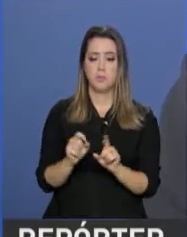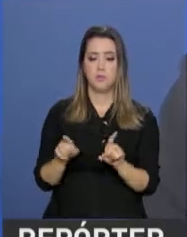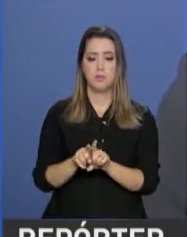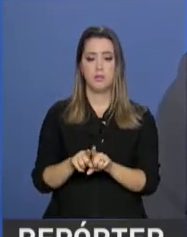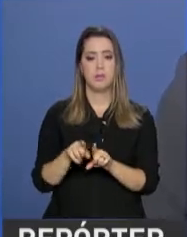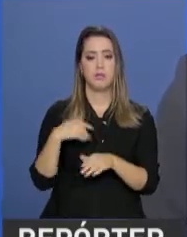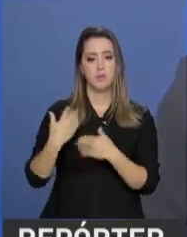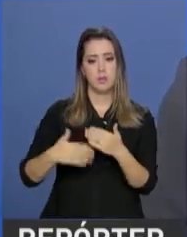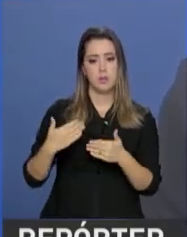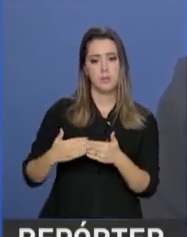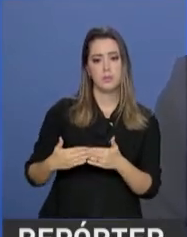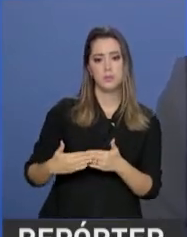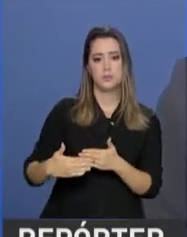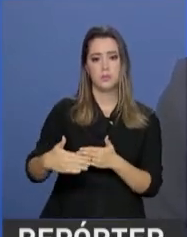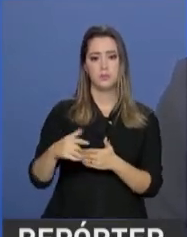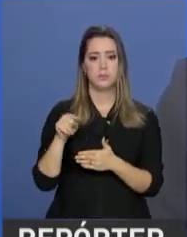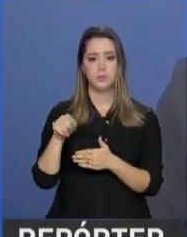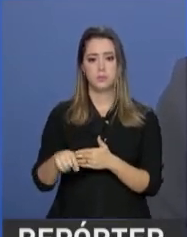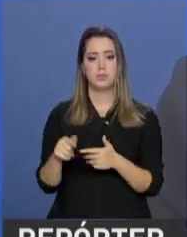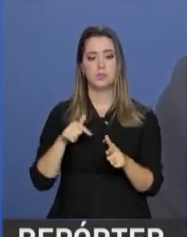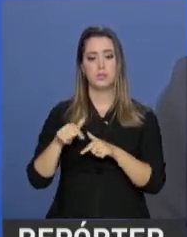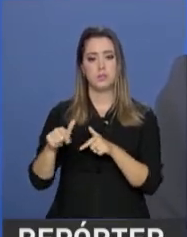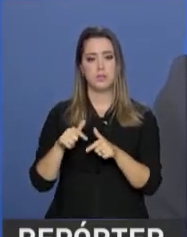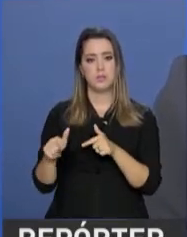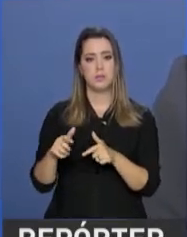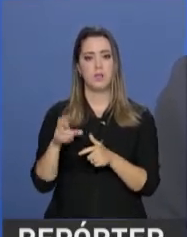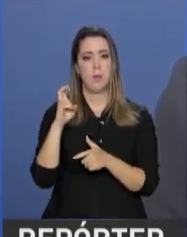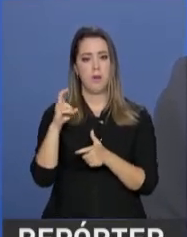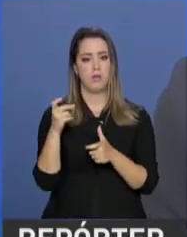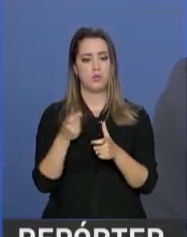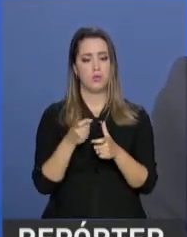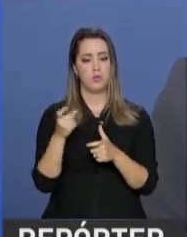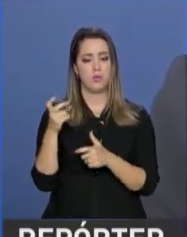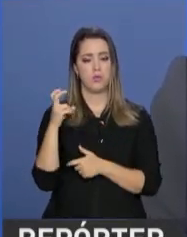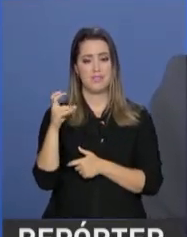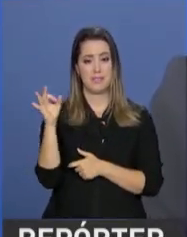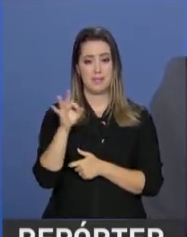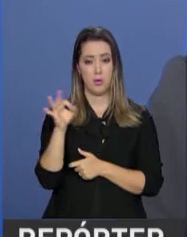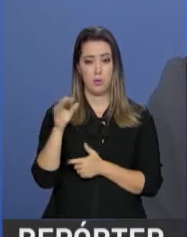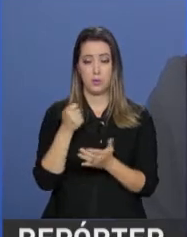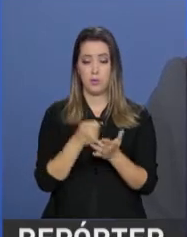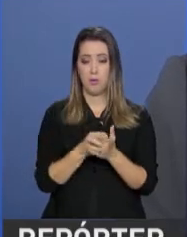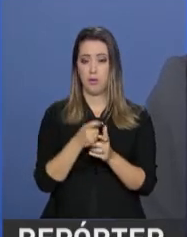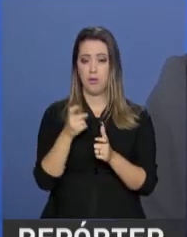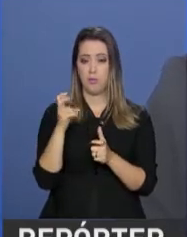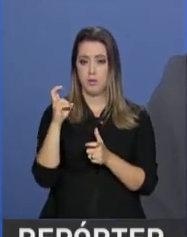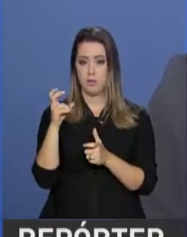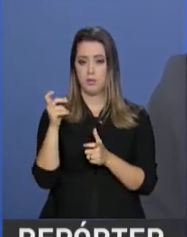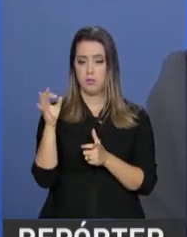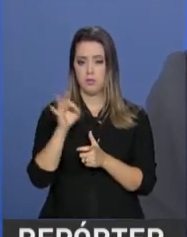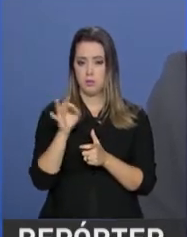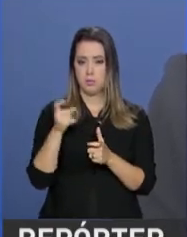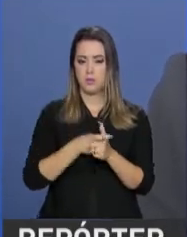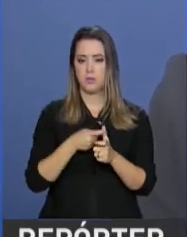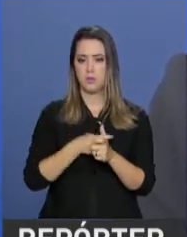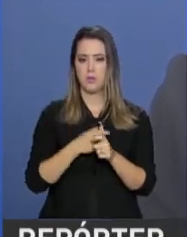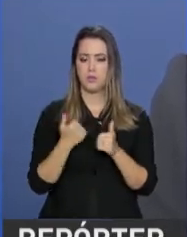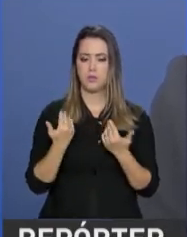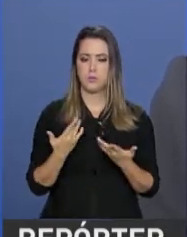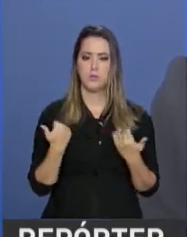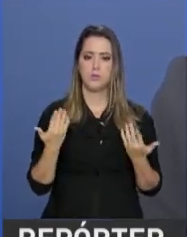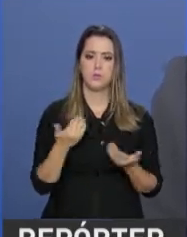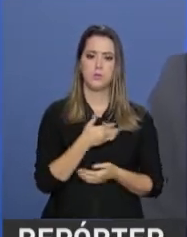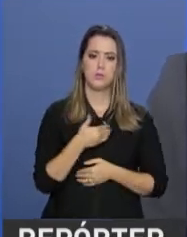a prorrogação dessa fórmula que nós adotamos a tempos atrás portanto este meus senhores é o